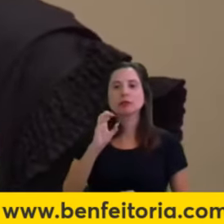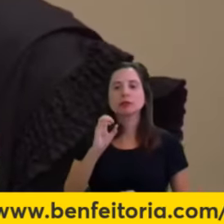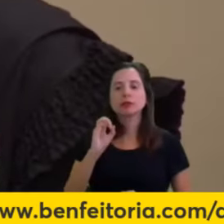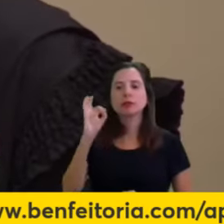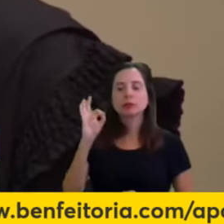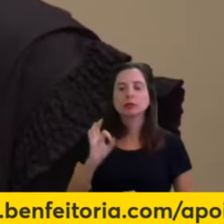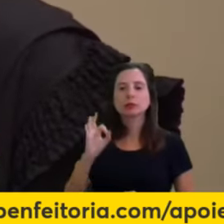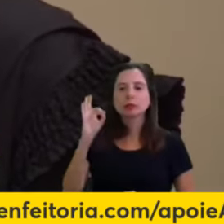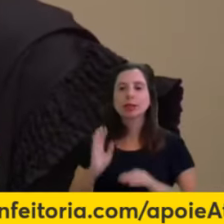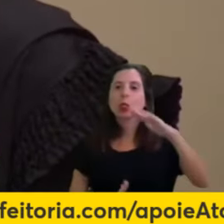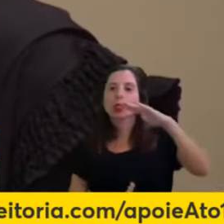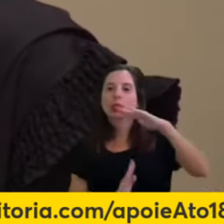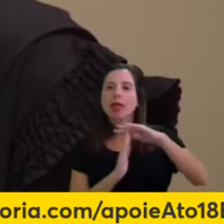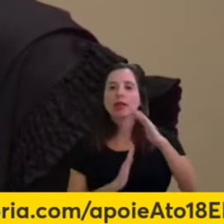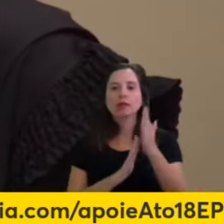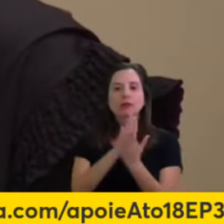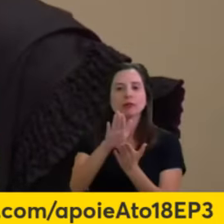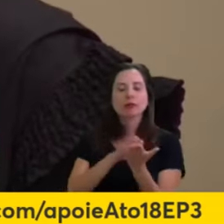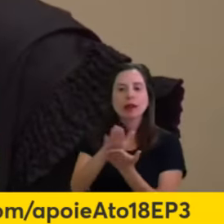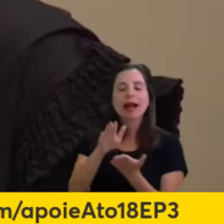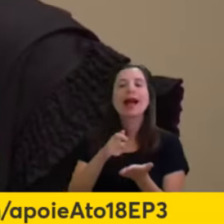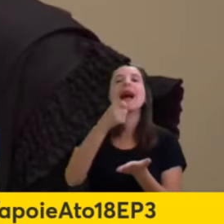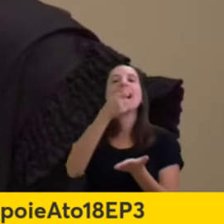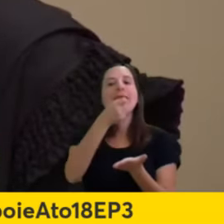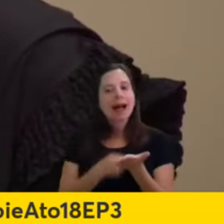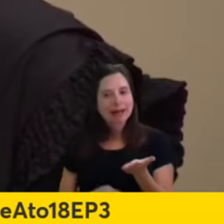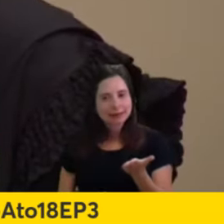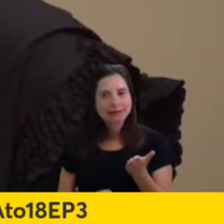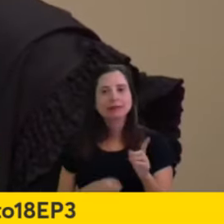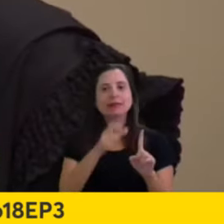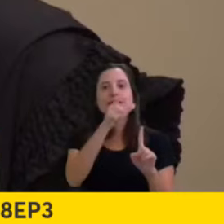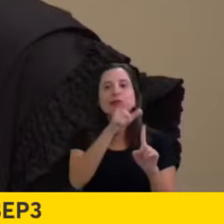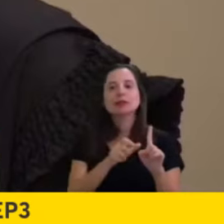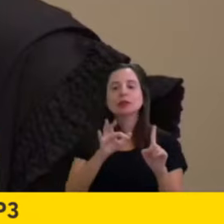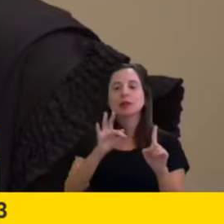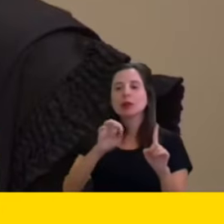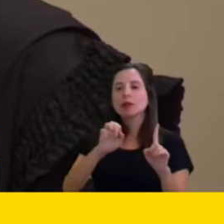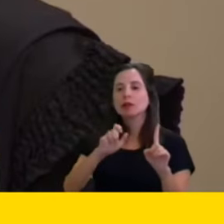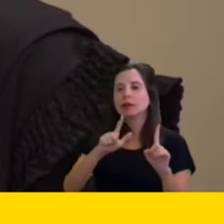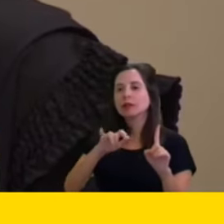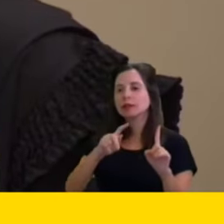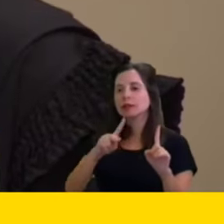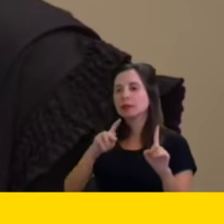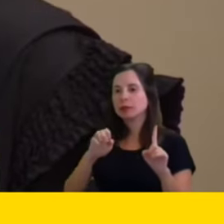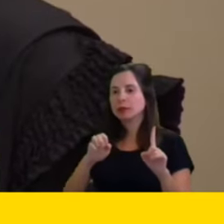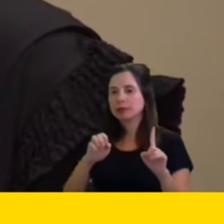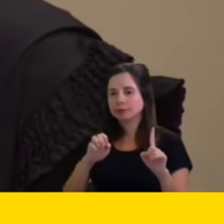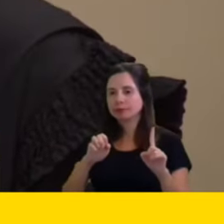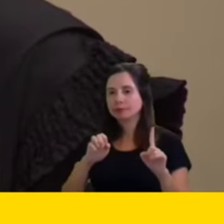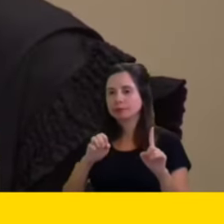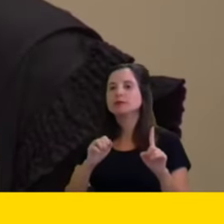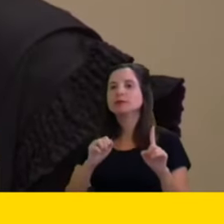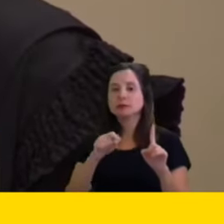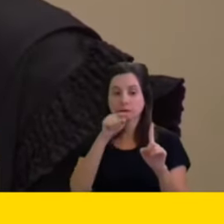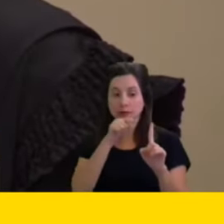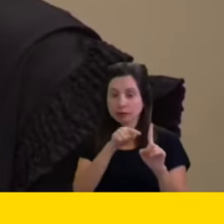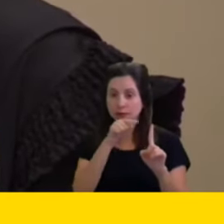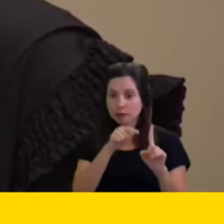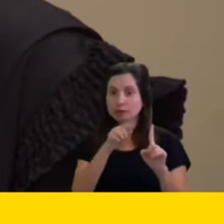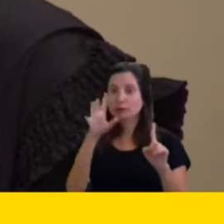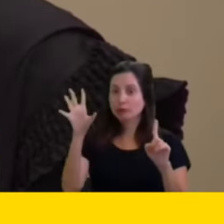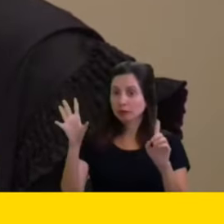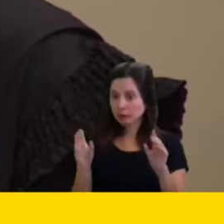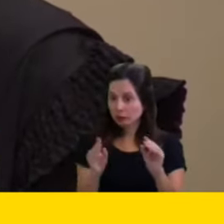gastos conforme o parecer assinado pelo investigado Luiz Felipe Cunha no edoc 43738 917 cuja conclusão diz